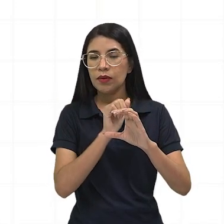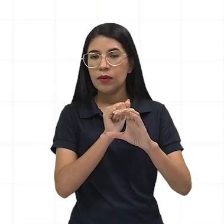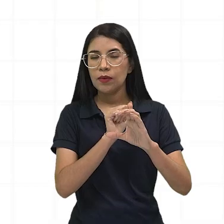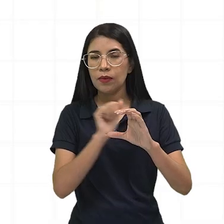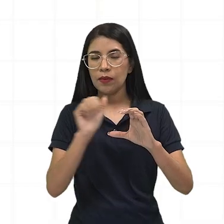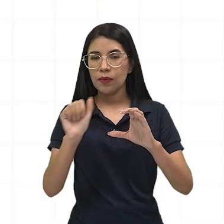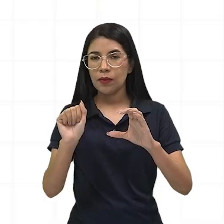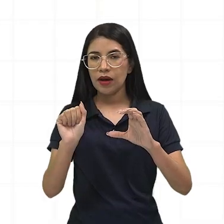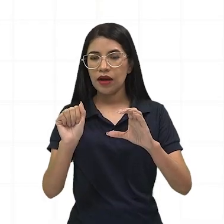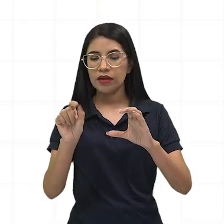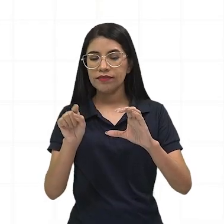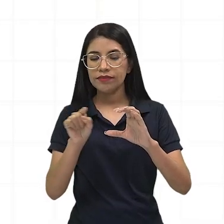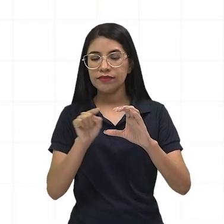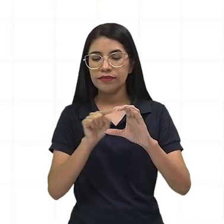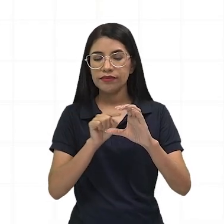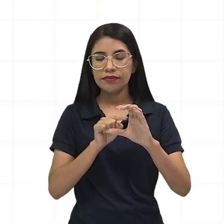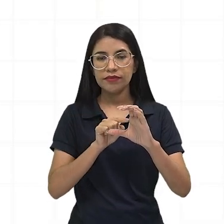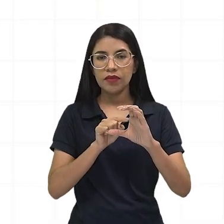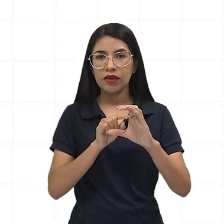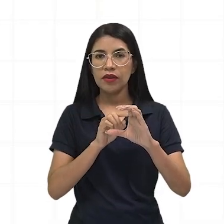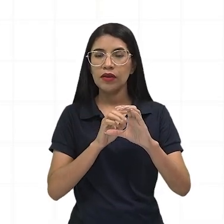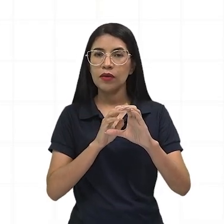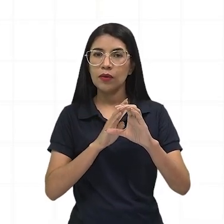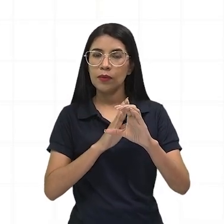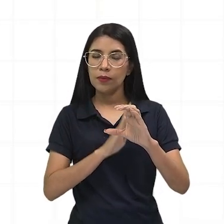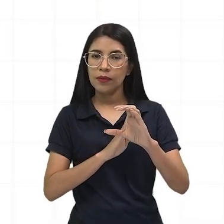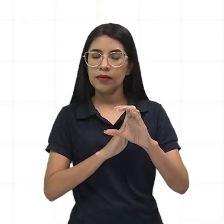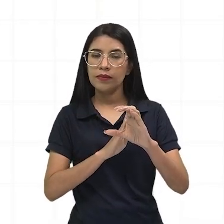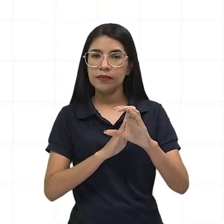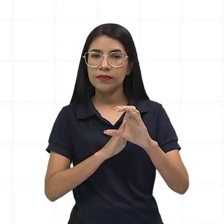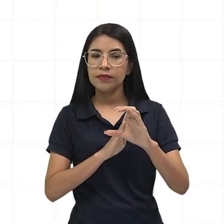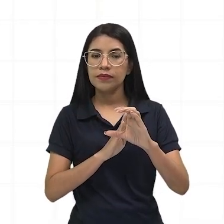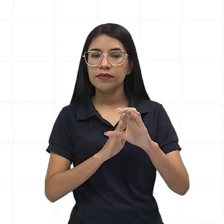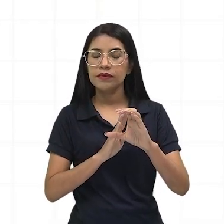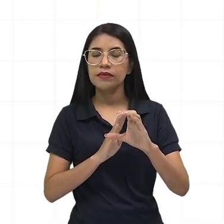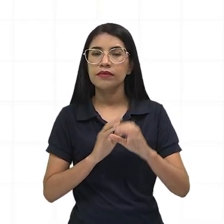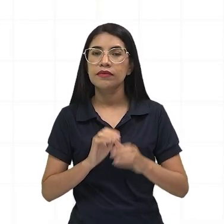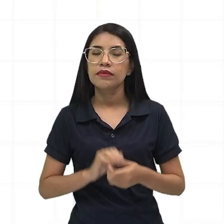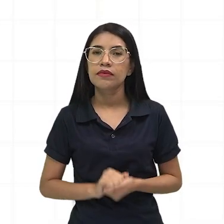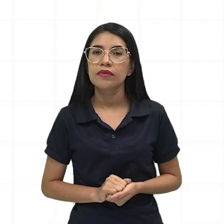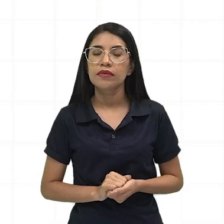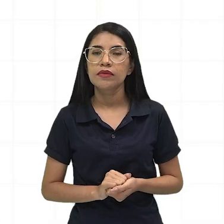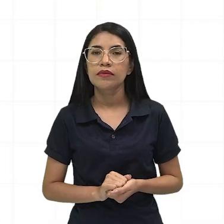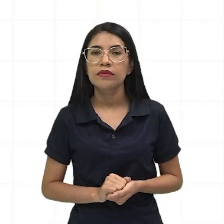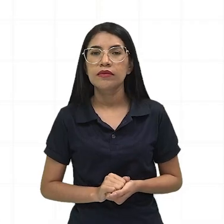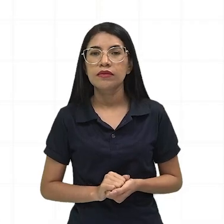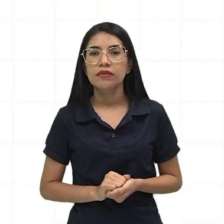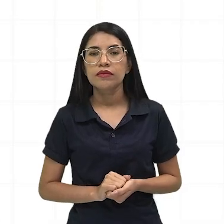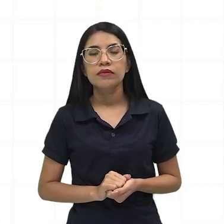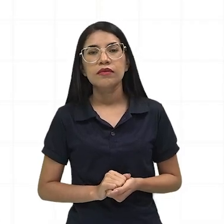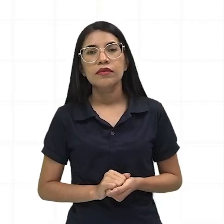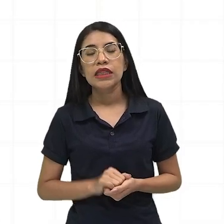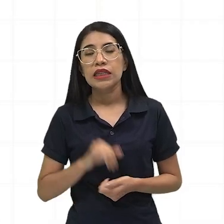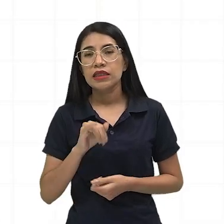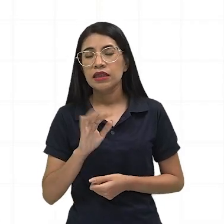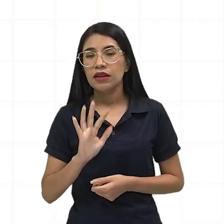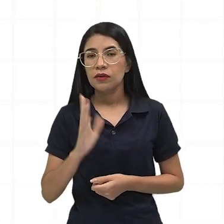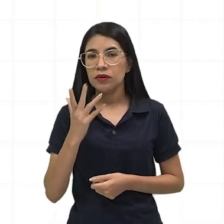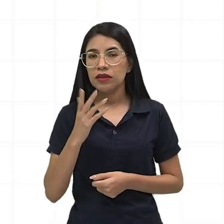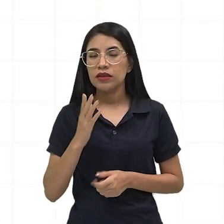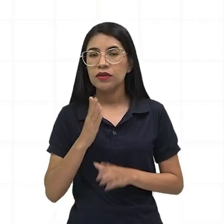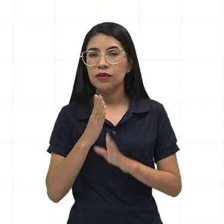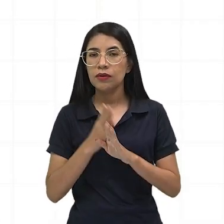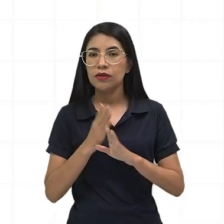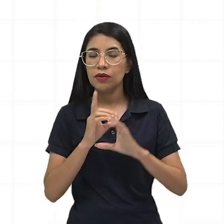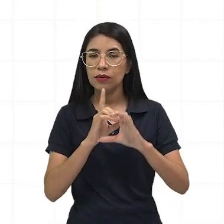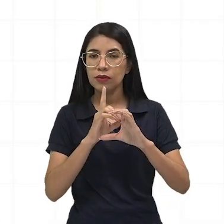estou passando pelo centro e cheguei até um outro ponto B, ó. Então, quando você faz isso, você tem, então, o